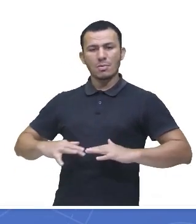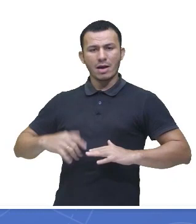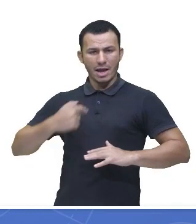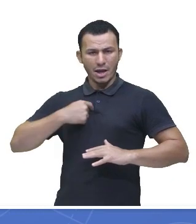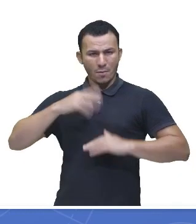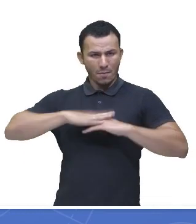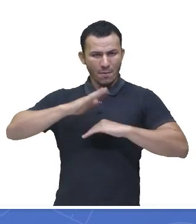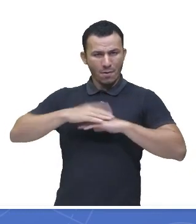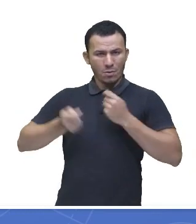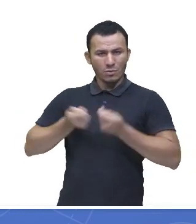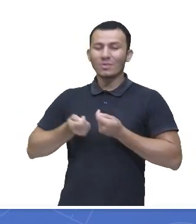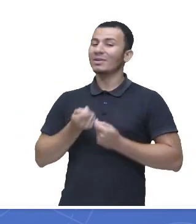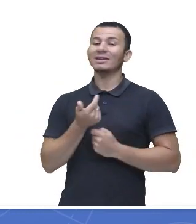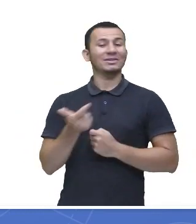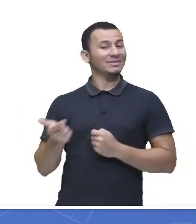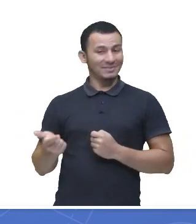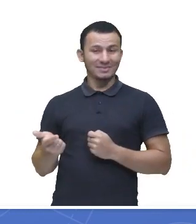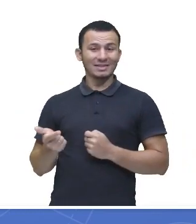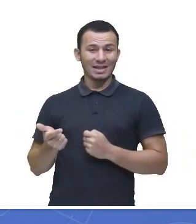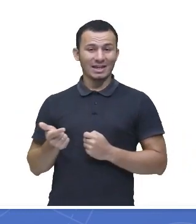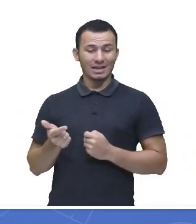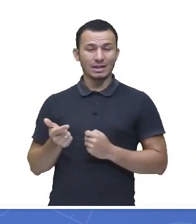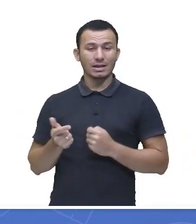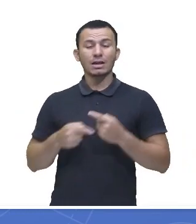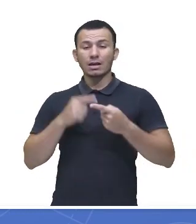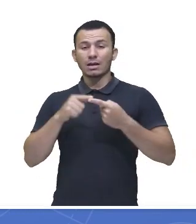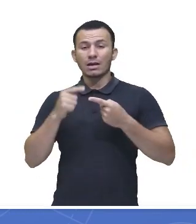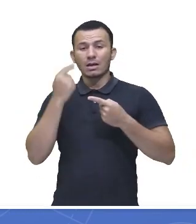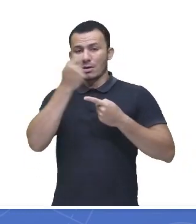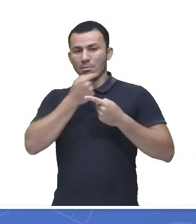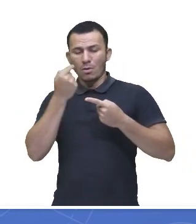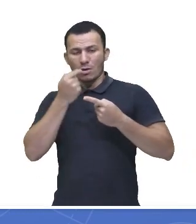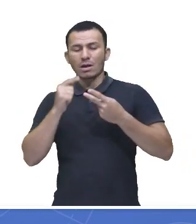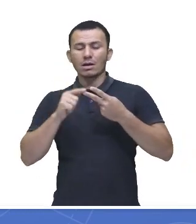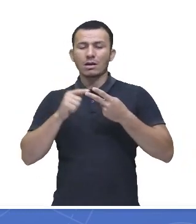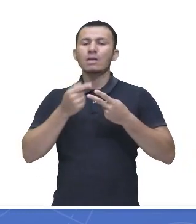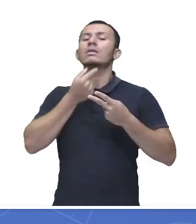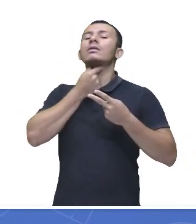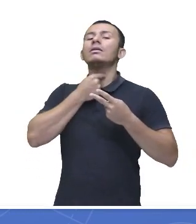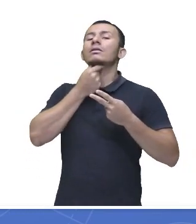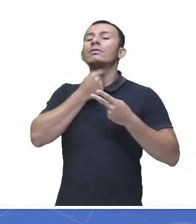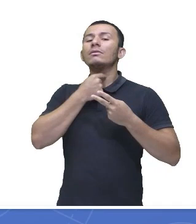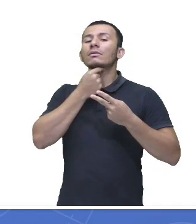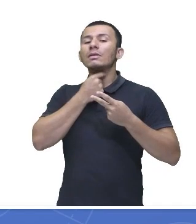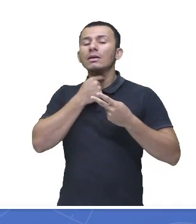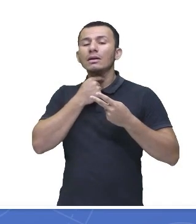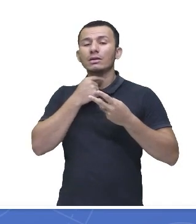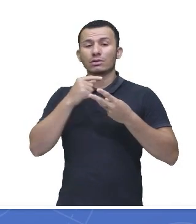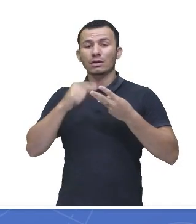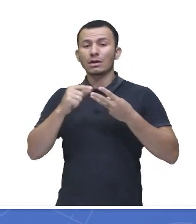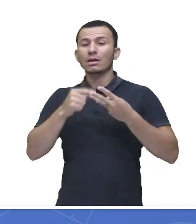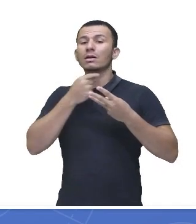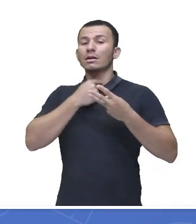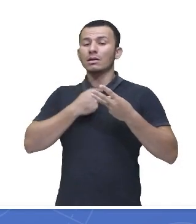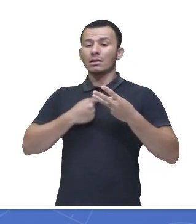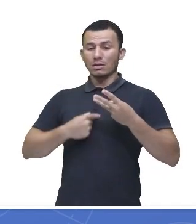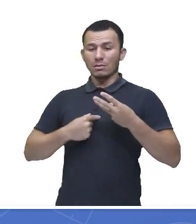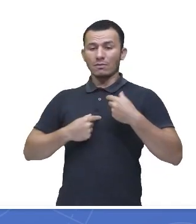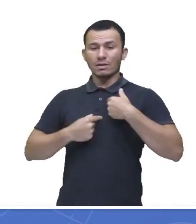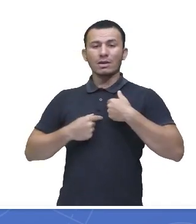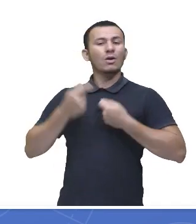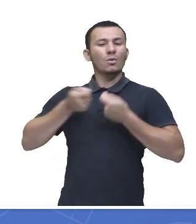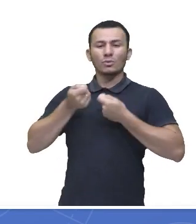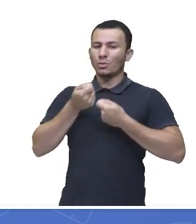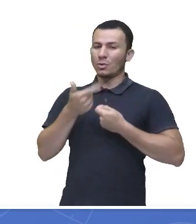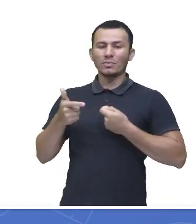esses movimentos, tá bom? Então, boca, faringe, eu ainda controlo o movimento, até a deglutição. Passou para o esôfago, eu não controlo mais.